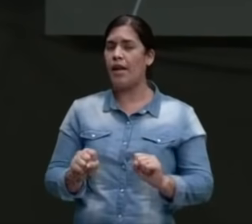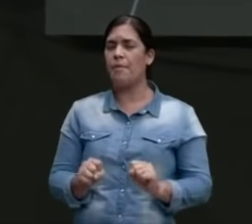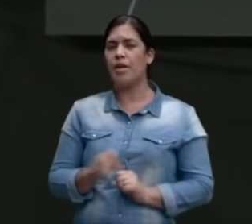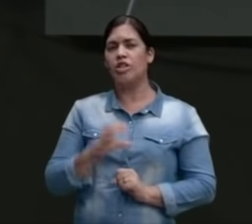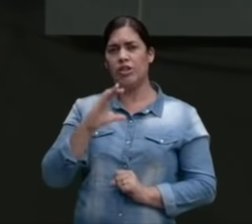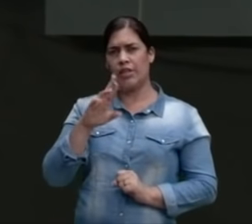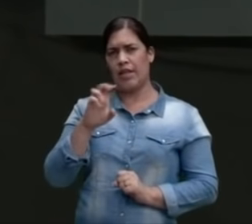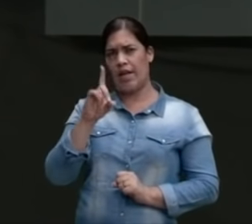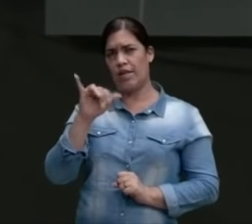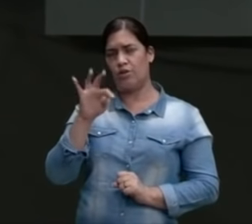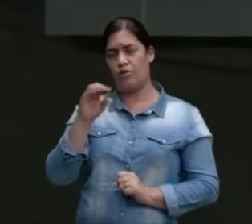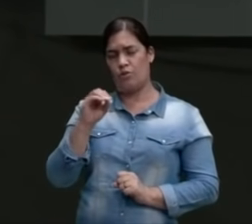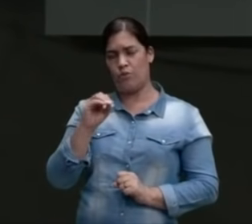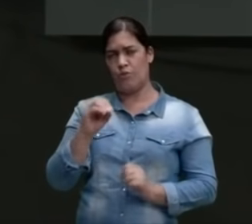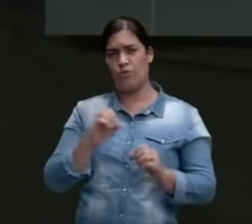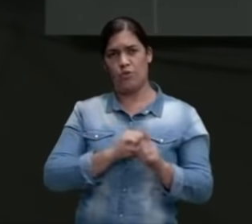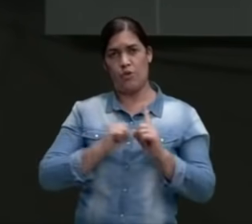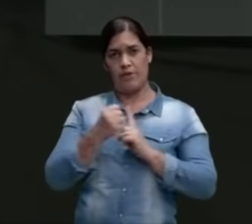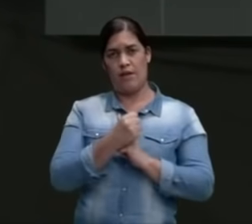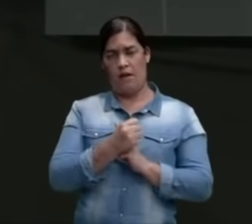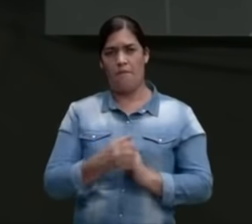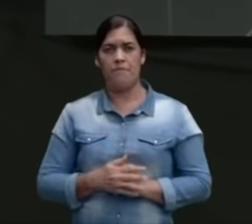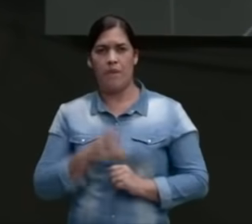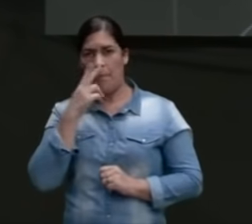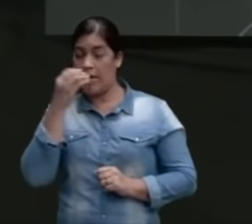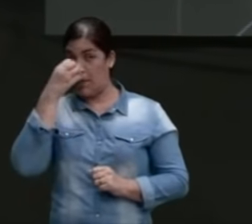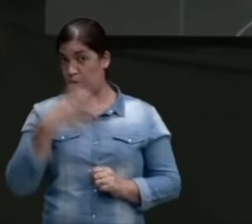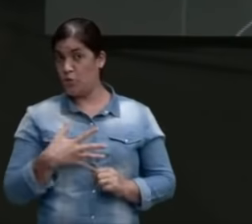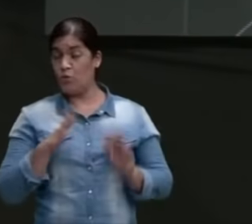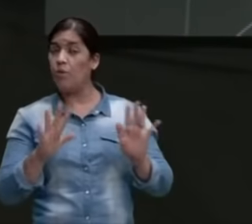crédito social. Pode parecer absurdo,